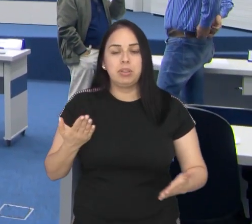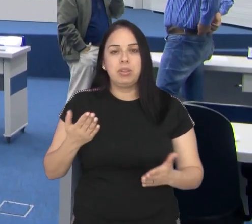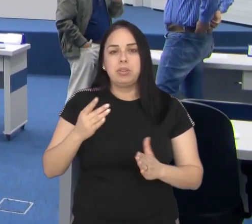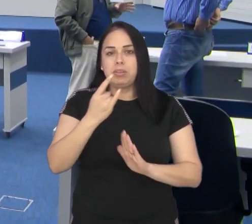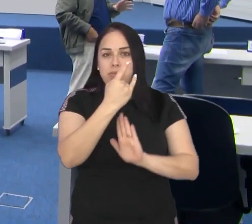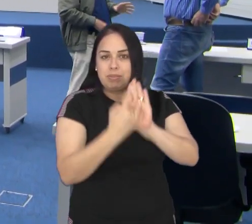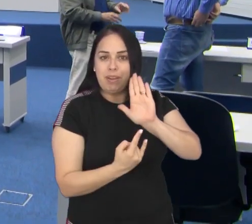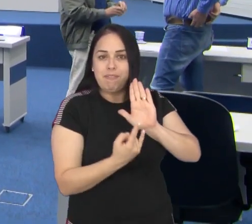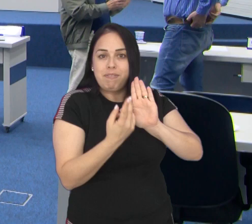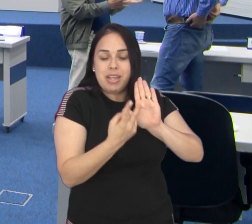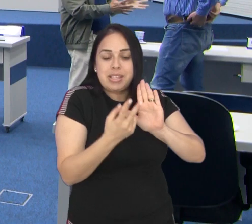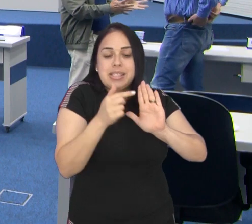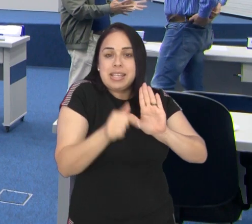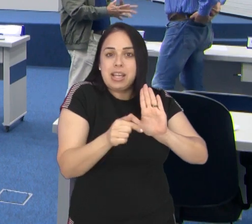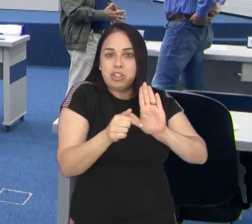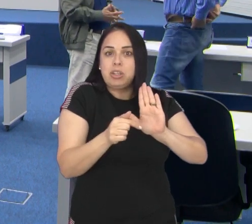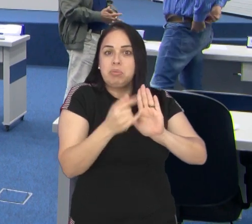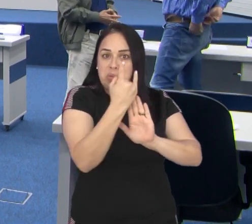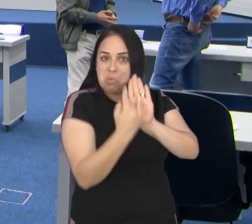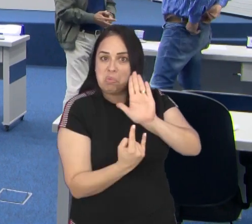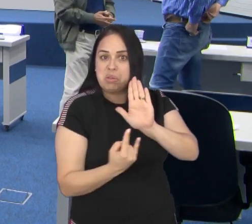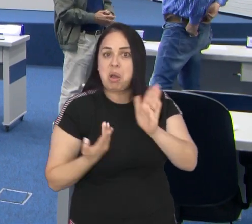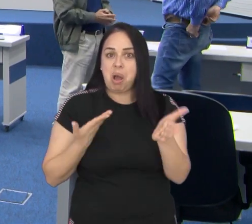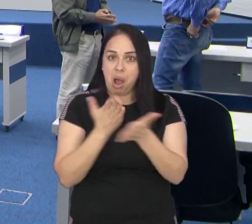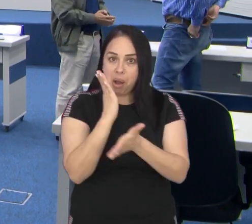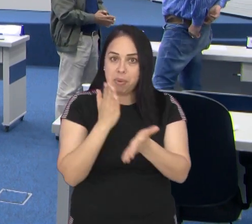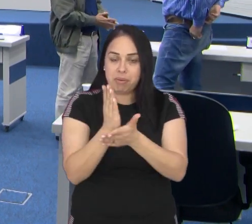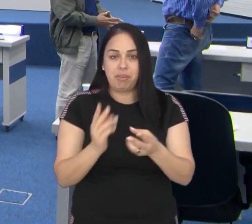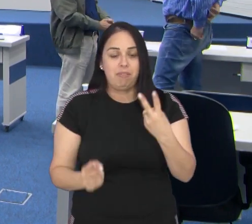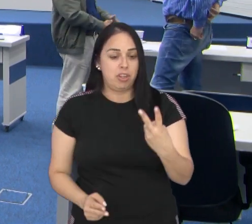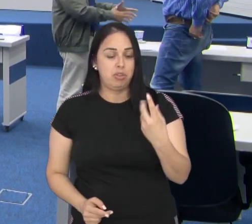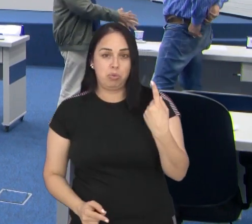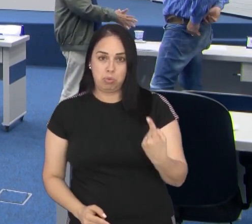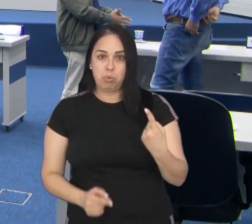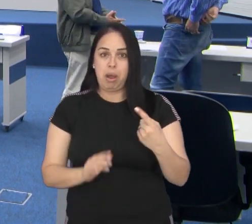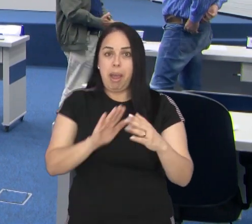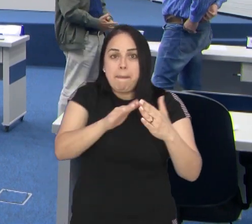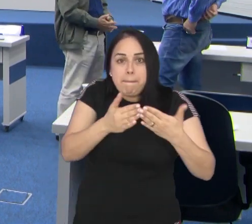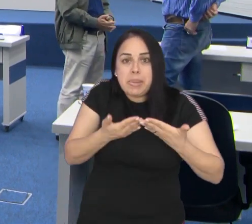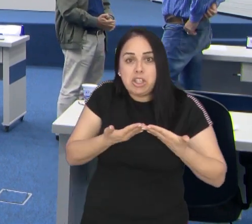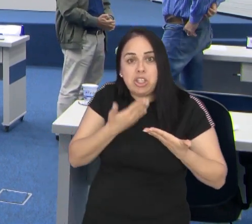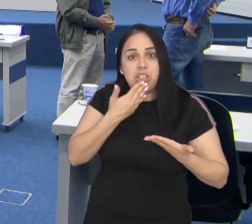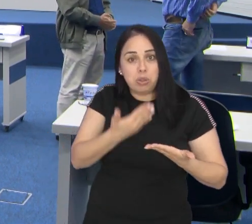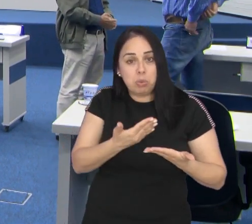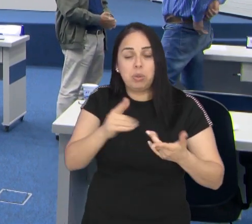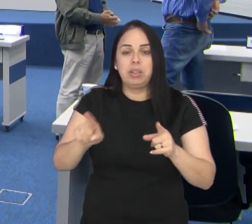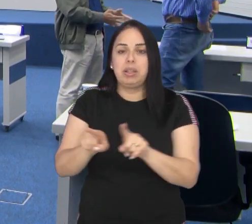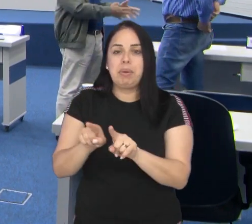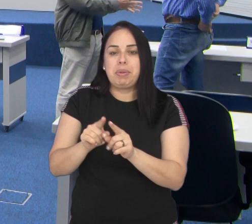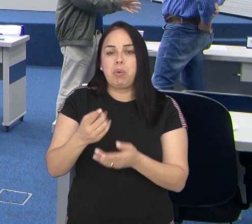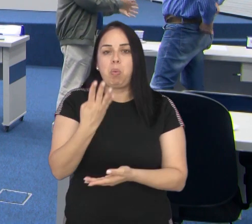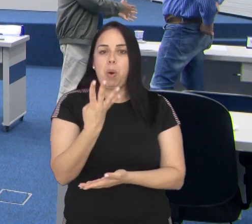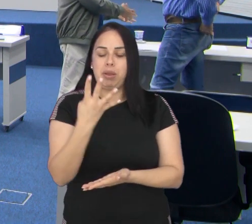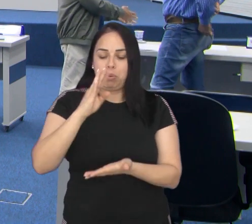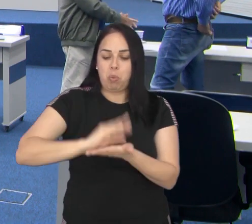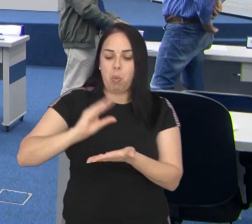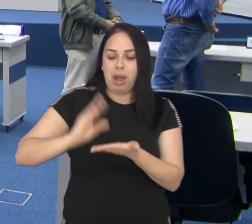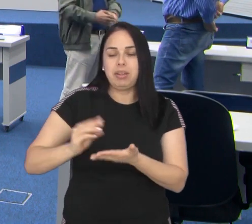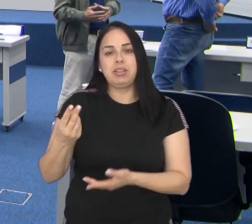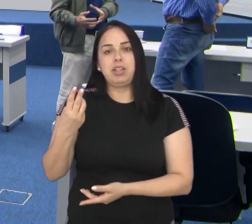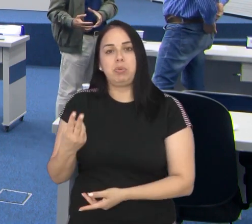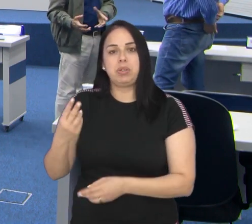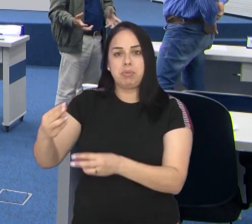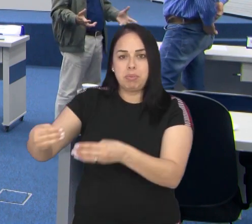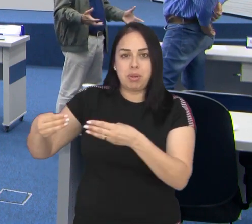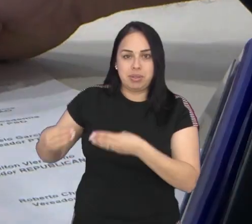os vereadores aprovaram 27 documentos, sendo 21 requerimentos, 4 atas e